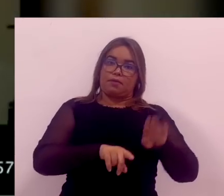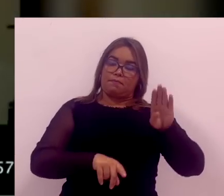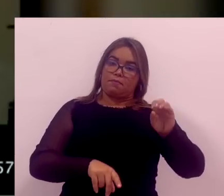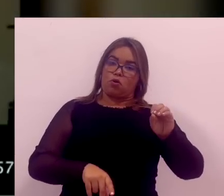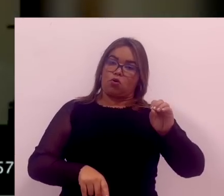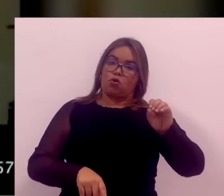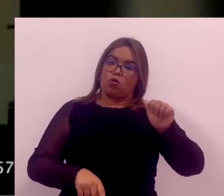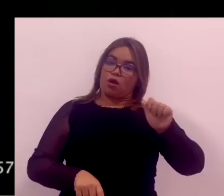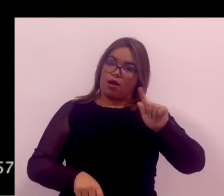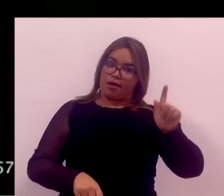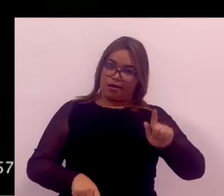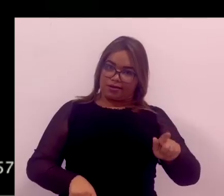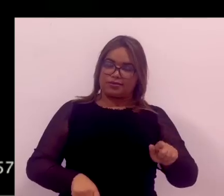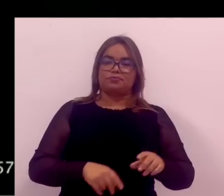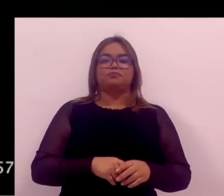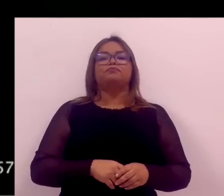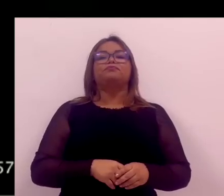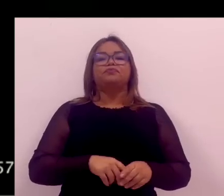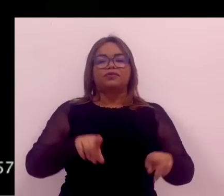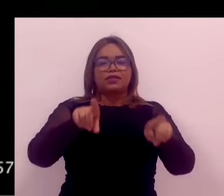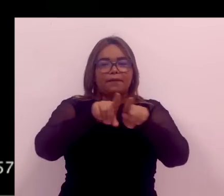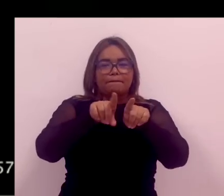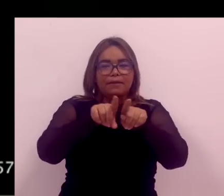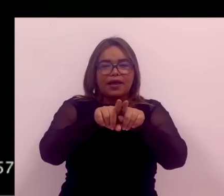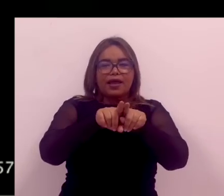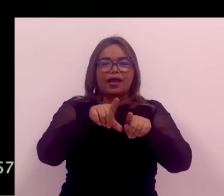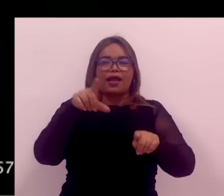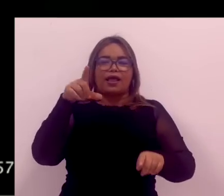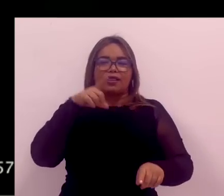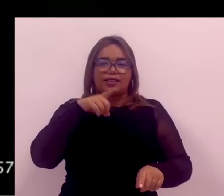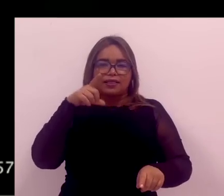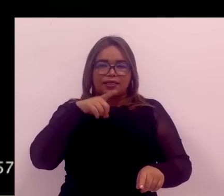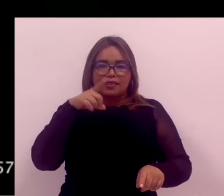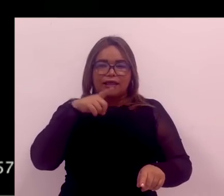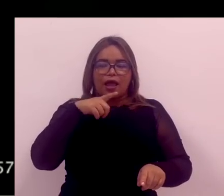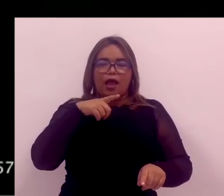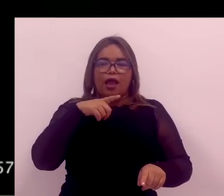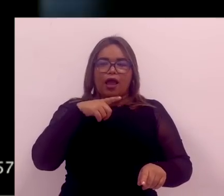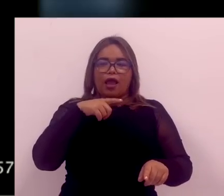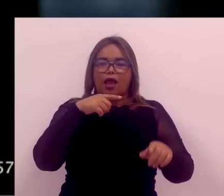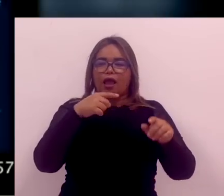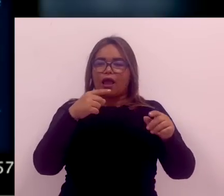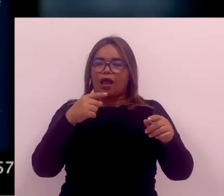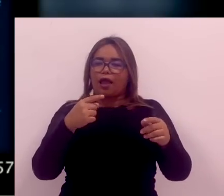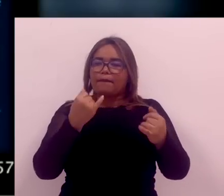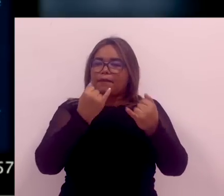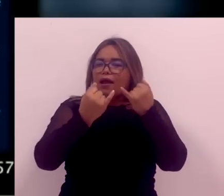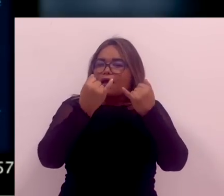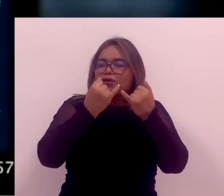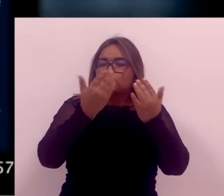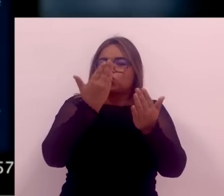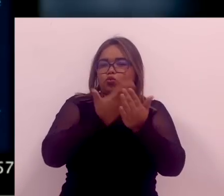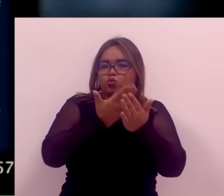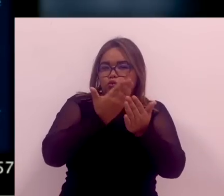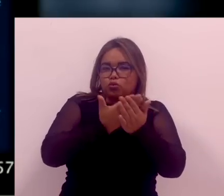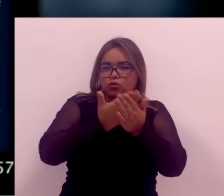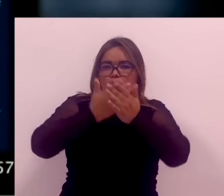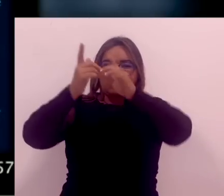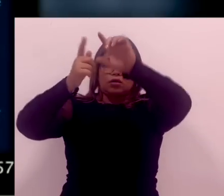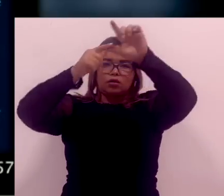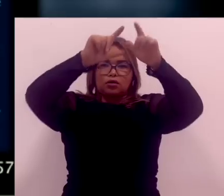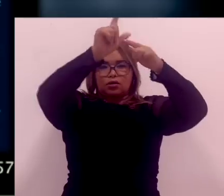do zodíaco. Ali estão. Isso lhe mostra o que de fato é. A astrologia é uma ciência que exige o respeito